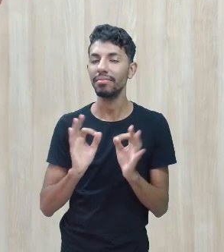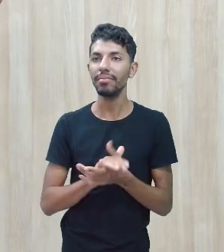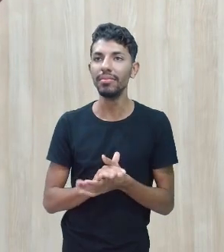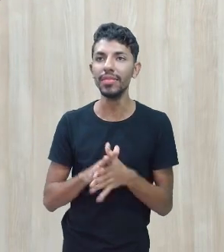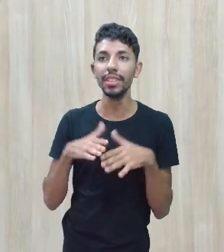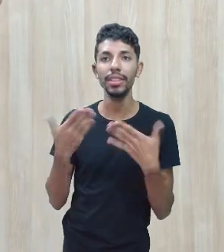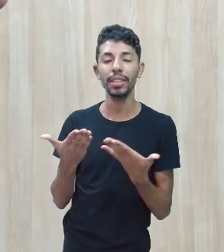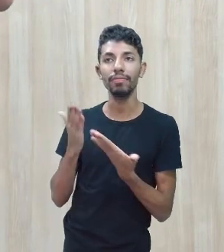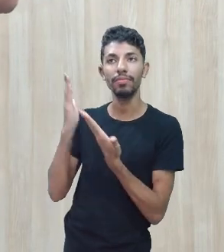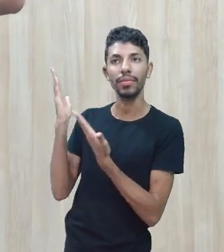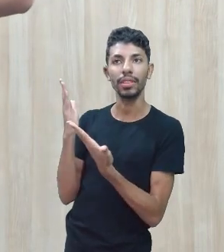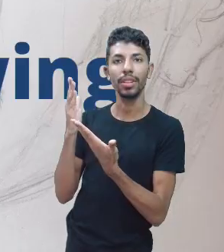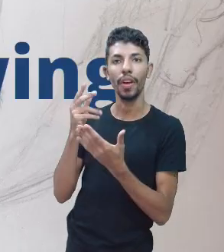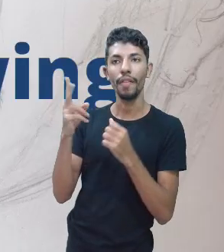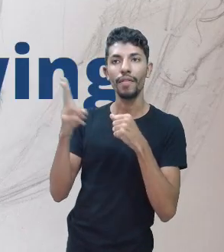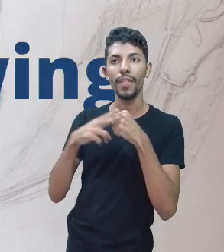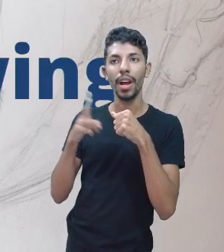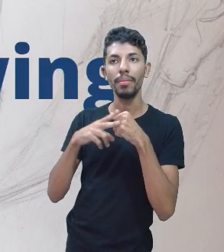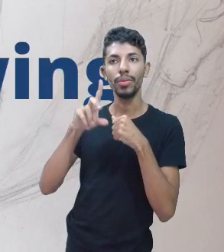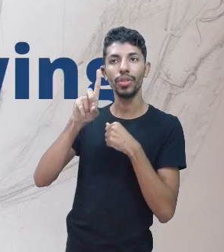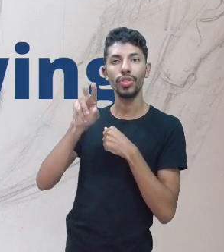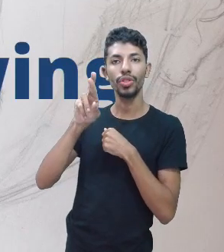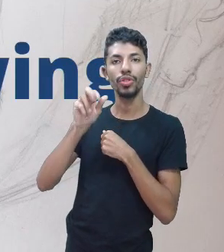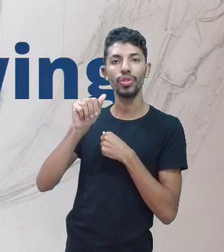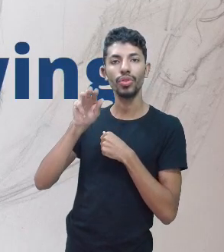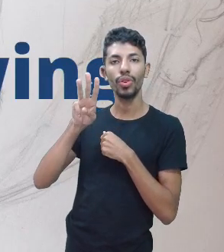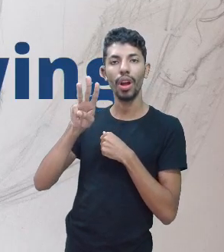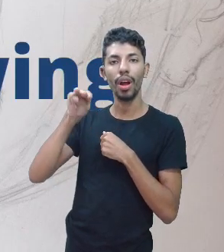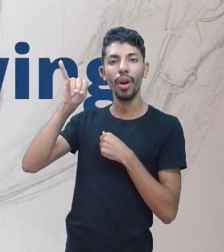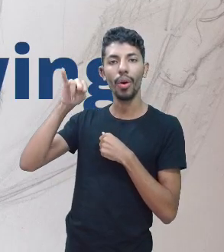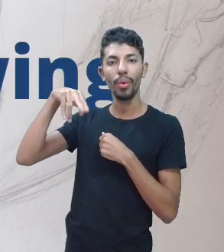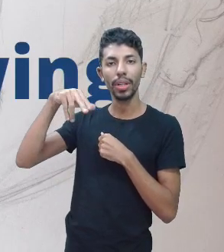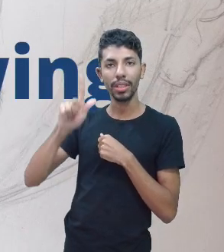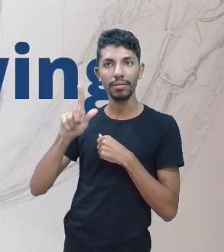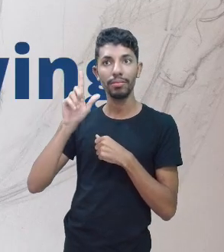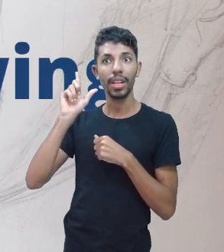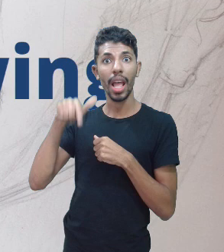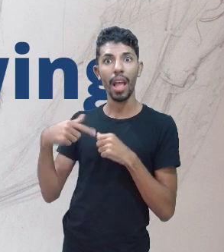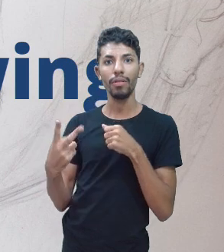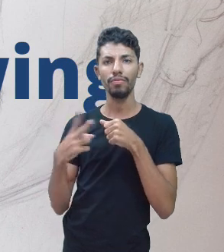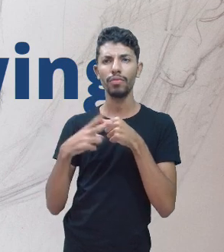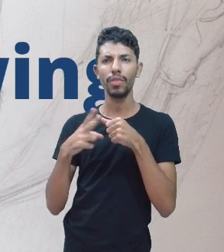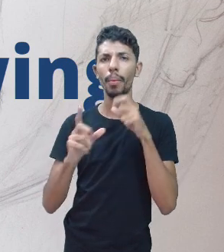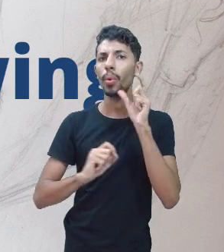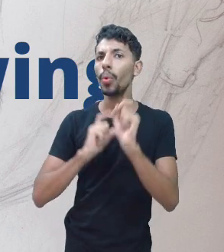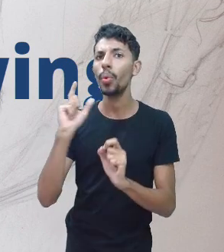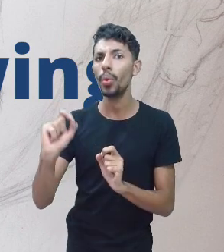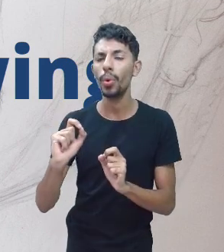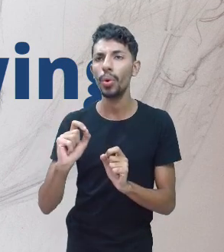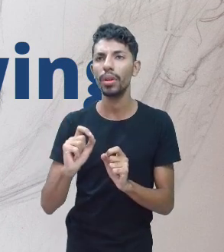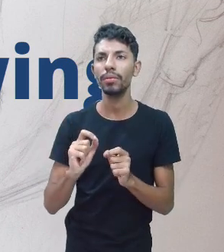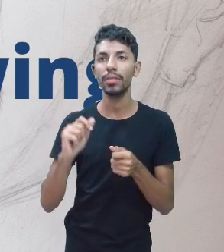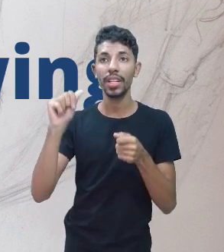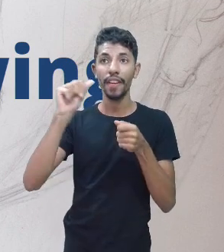verbo drawing, o verbo drawing é esse verbo de fazer esses desenhos,